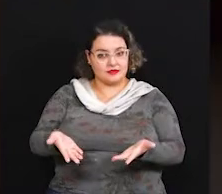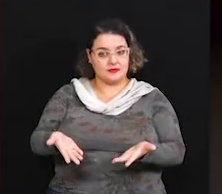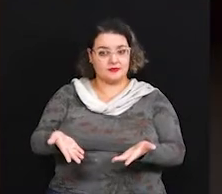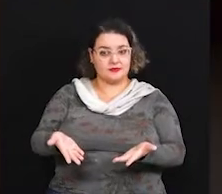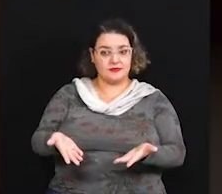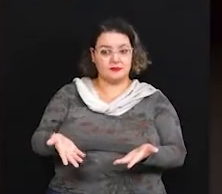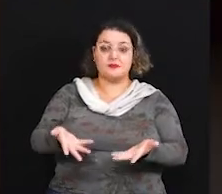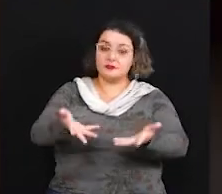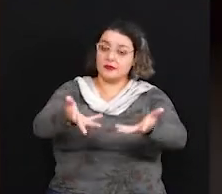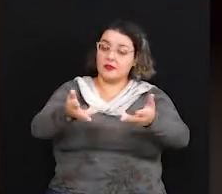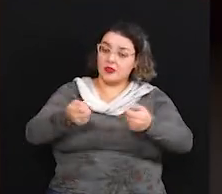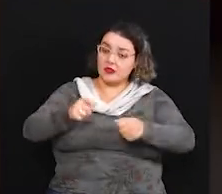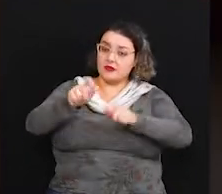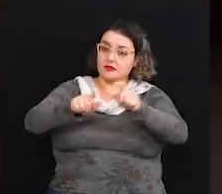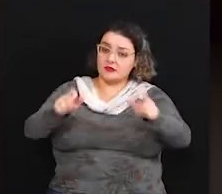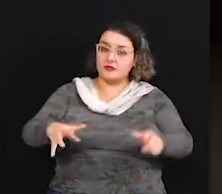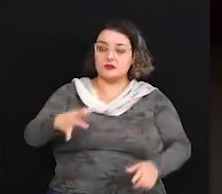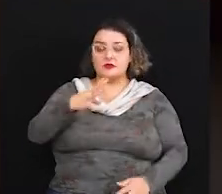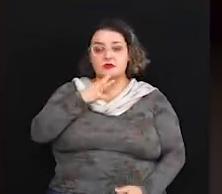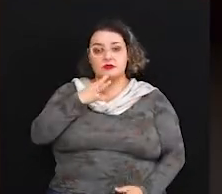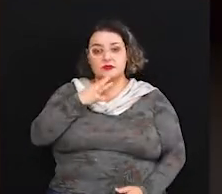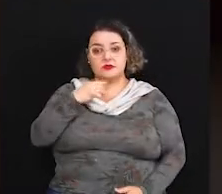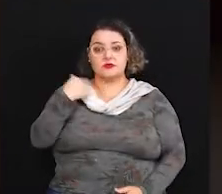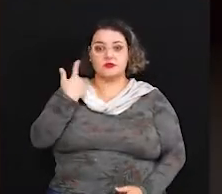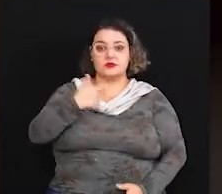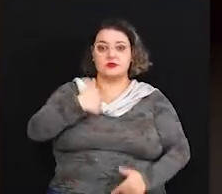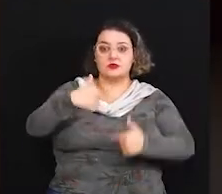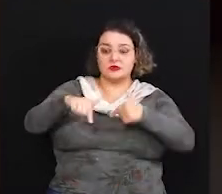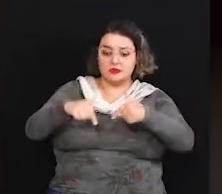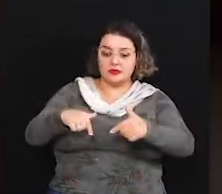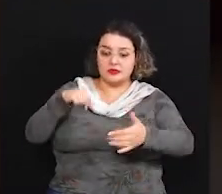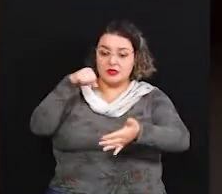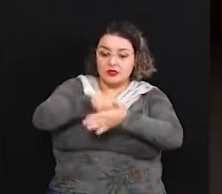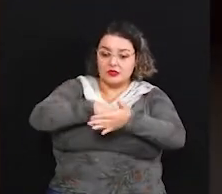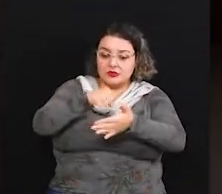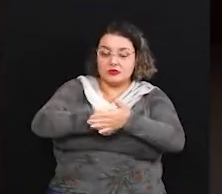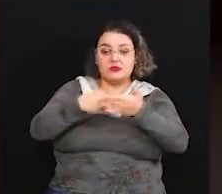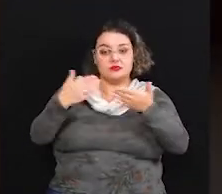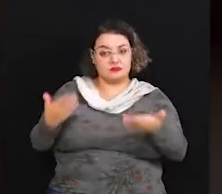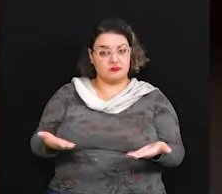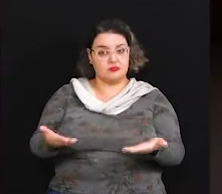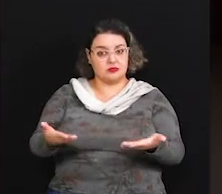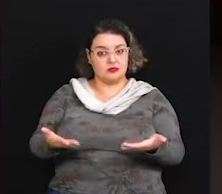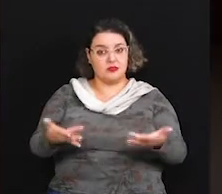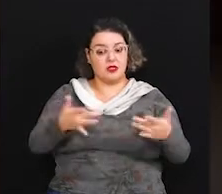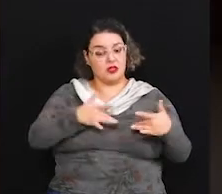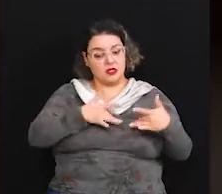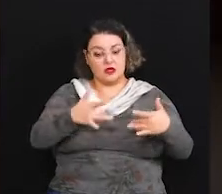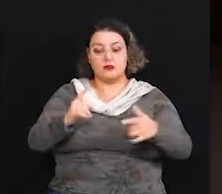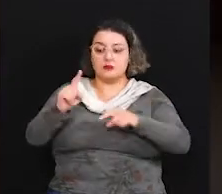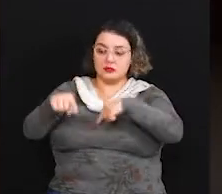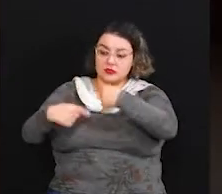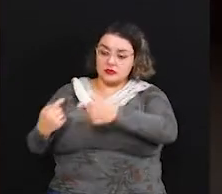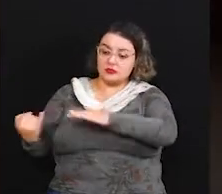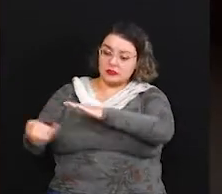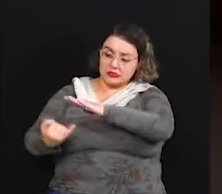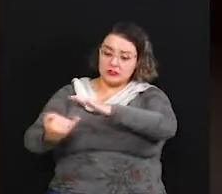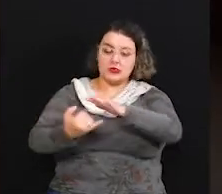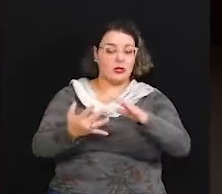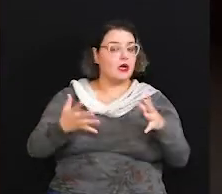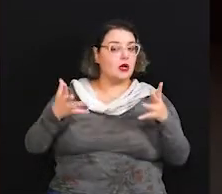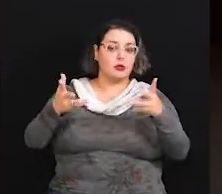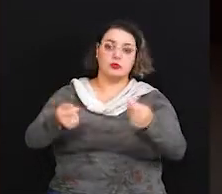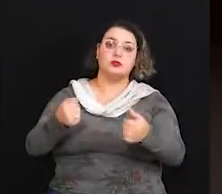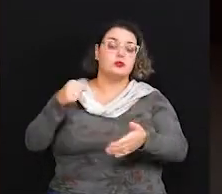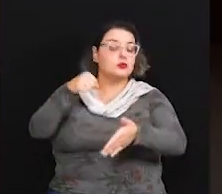aqui. Então, eu convido as pessoas a virem conhecer o nosso trabalho, a nossa luta aqui, e a luta das outras entidades também, né?